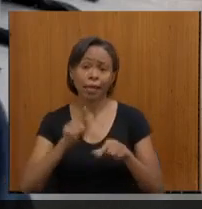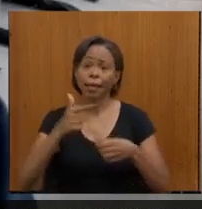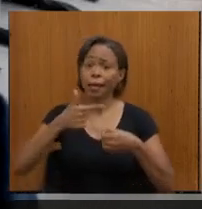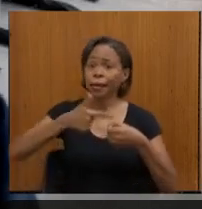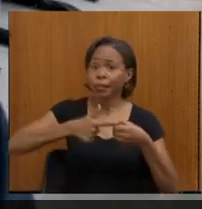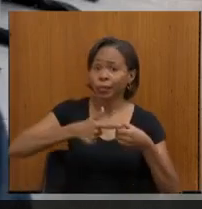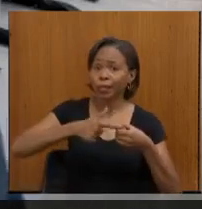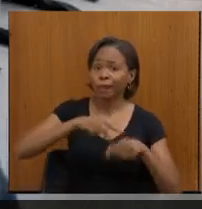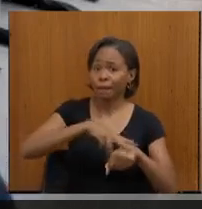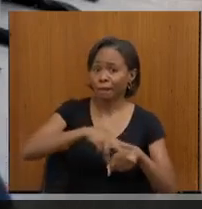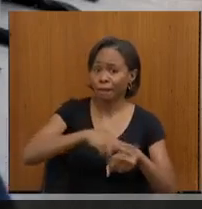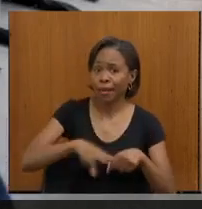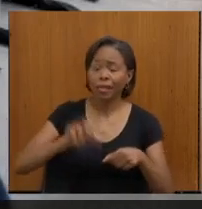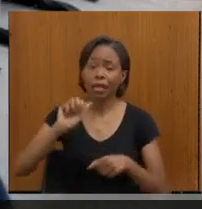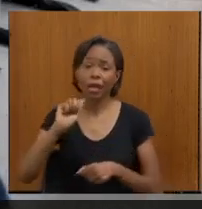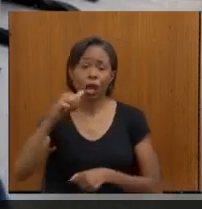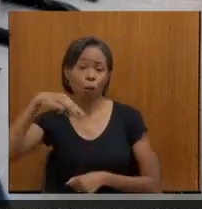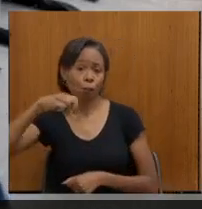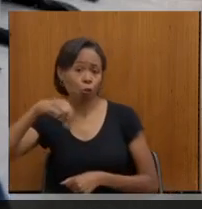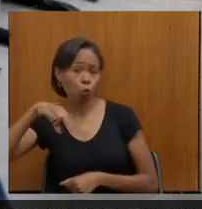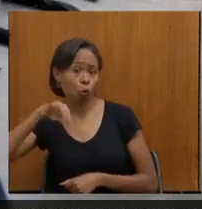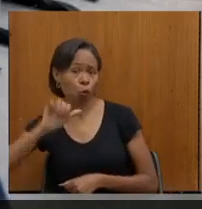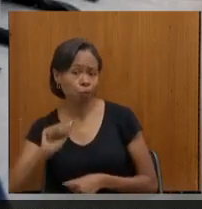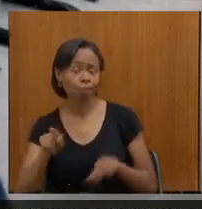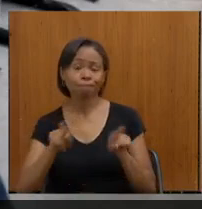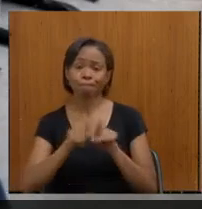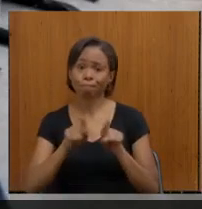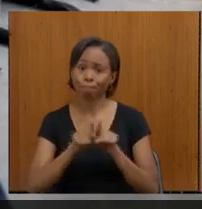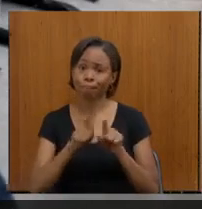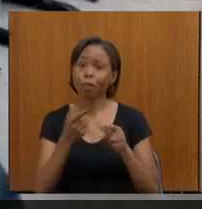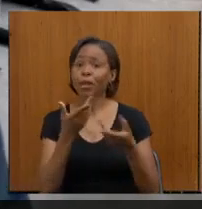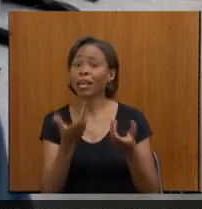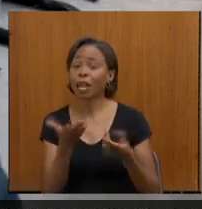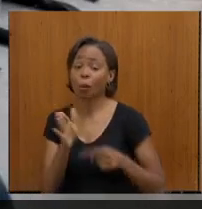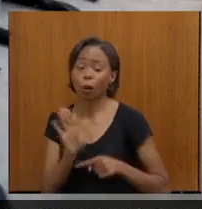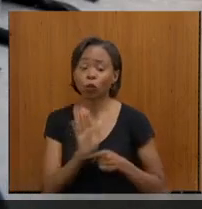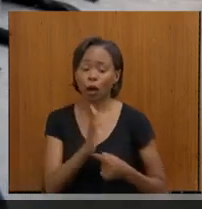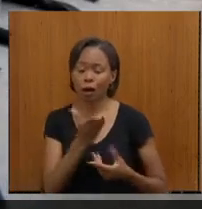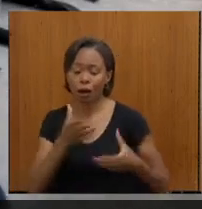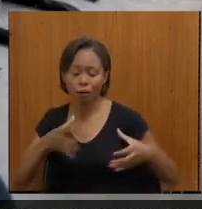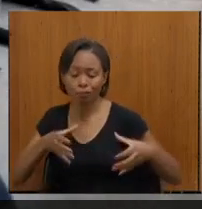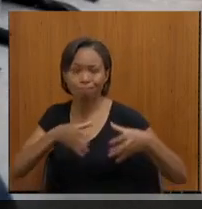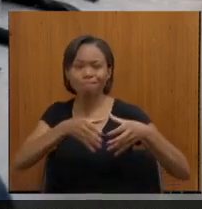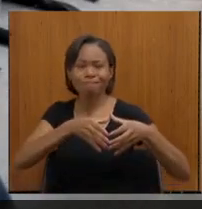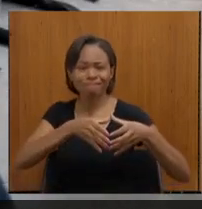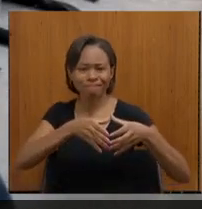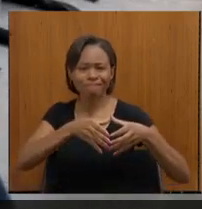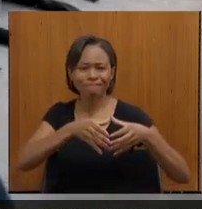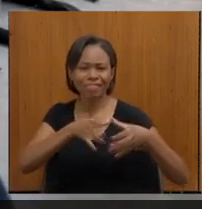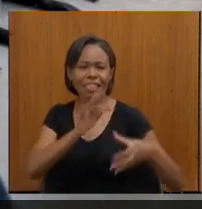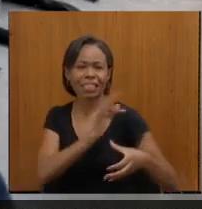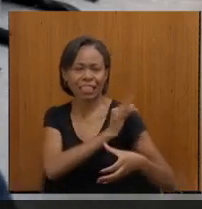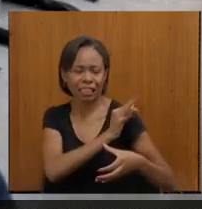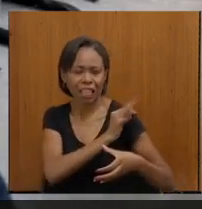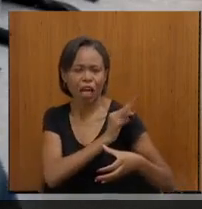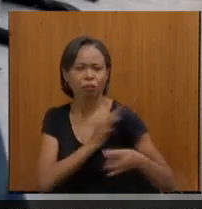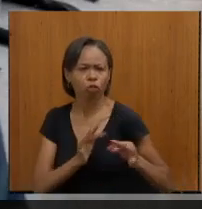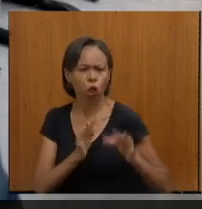e a seguir como tá mental na cadeia a ficar e a carne tá hum hum